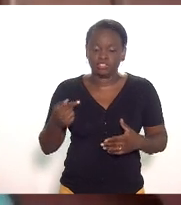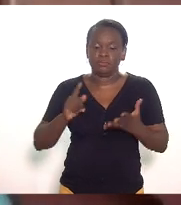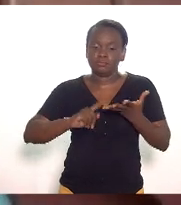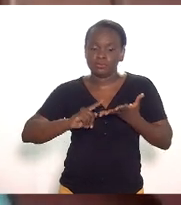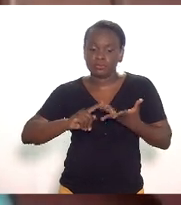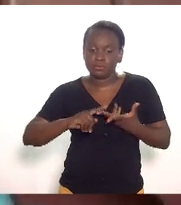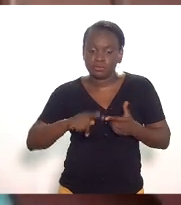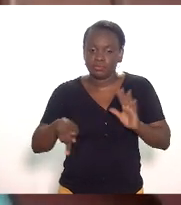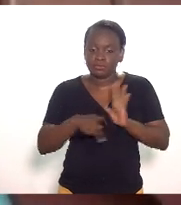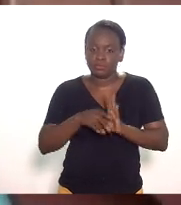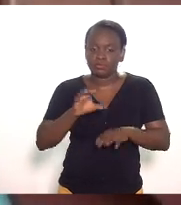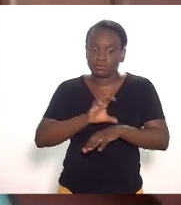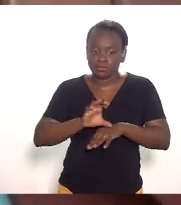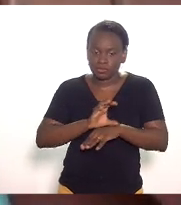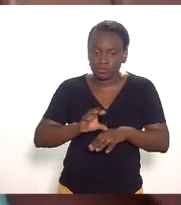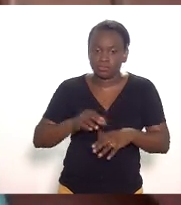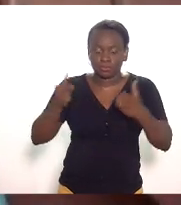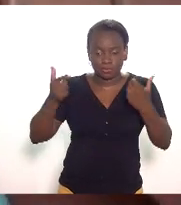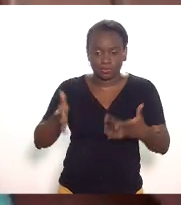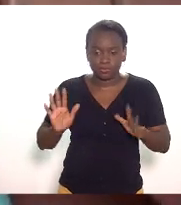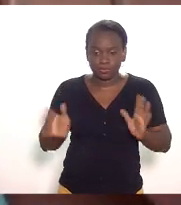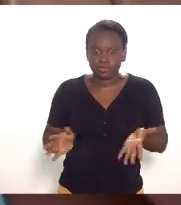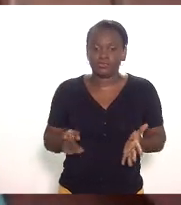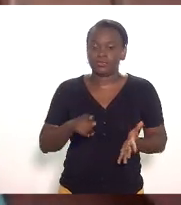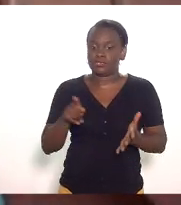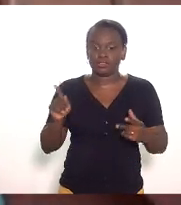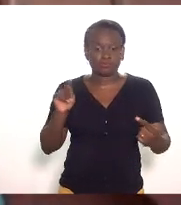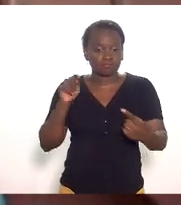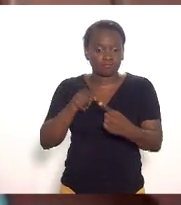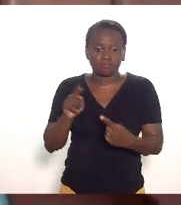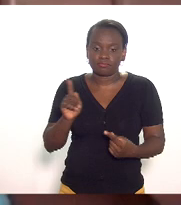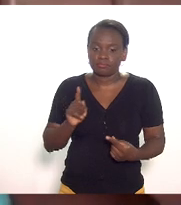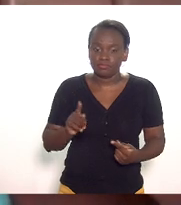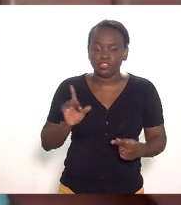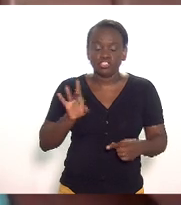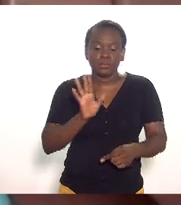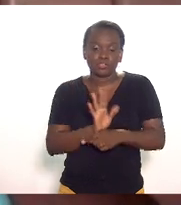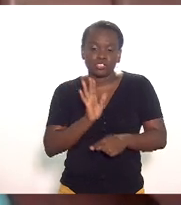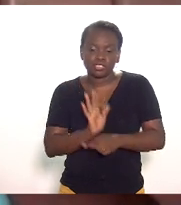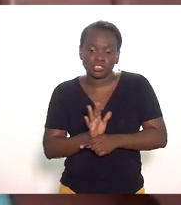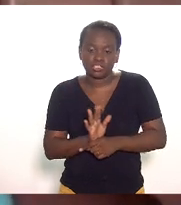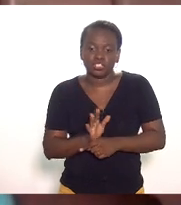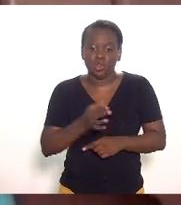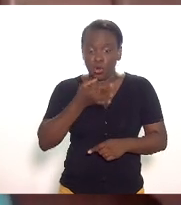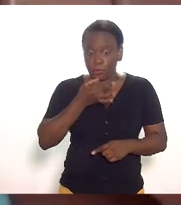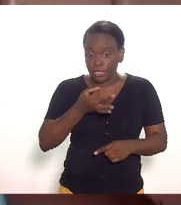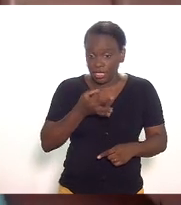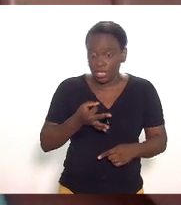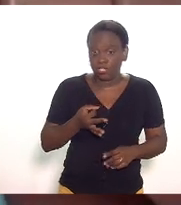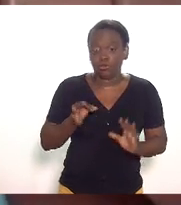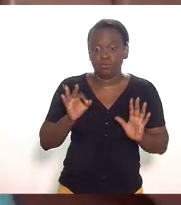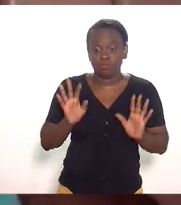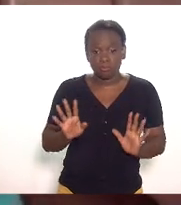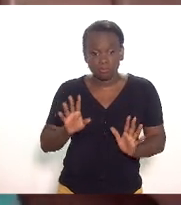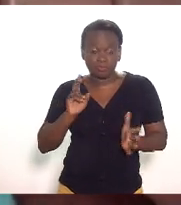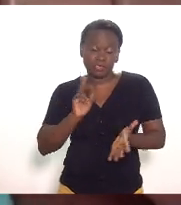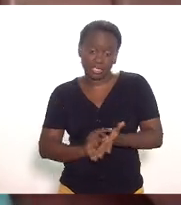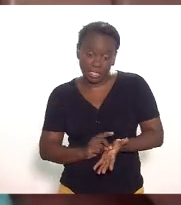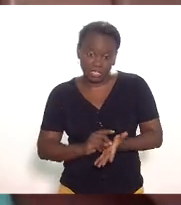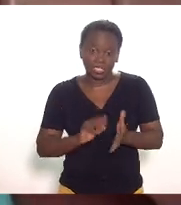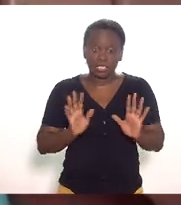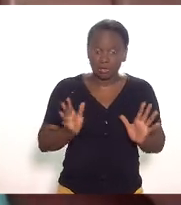princípios constitucionais supracitados não se direcionam apenas a proteger as opiniões supostamente